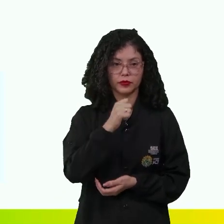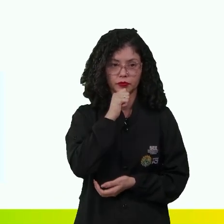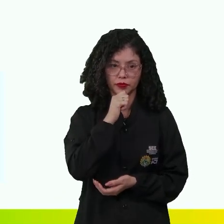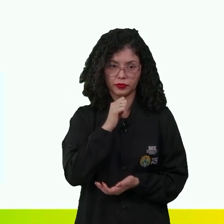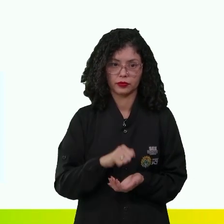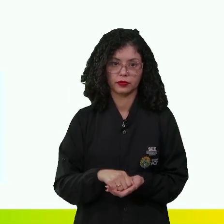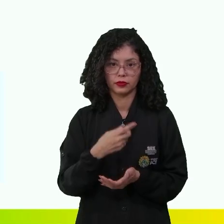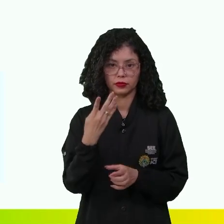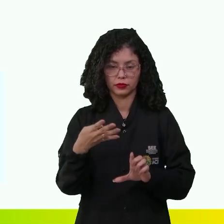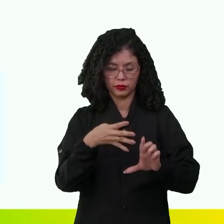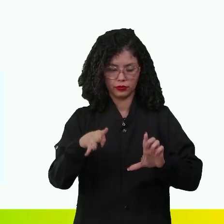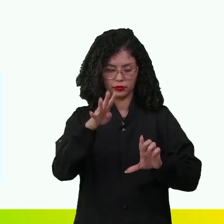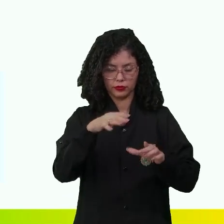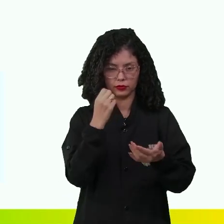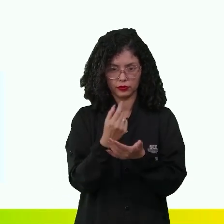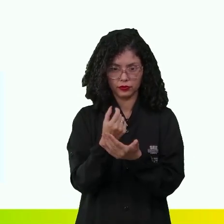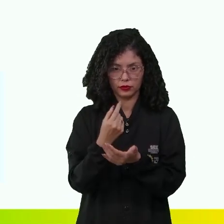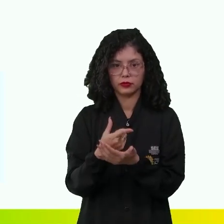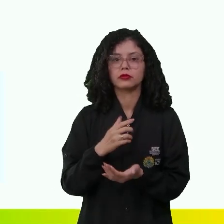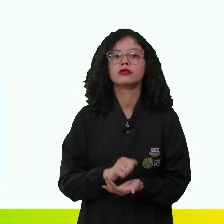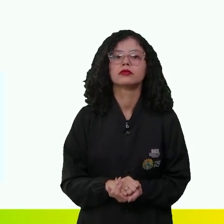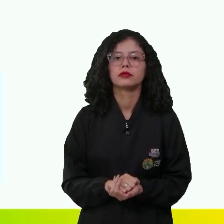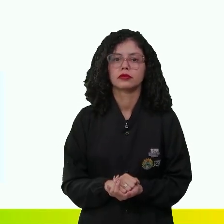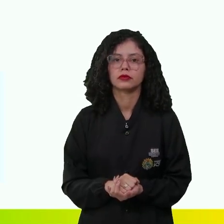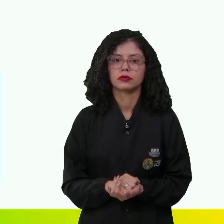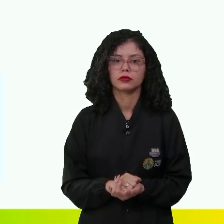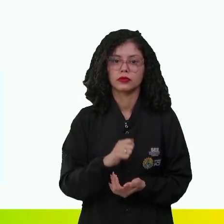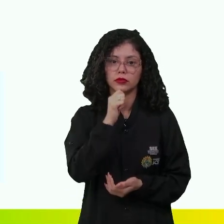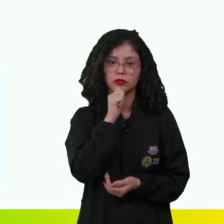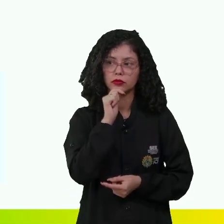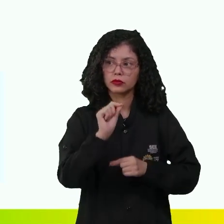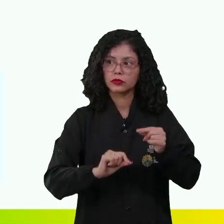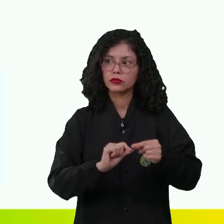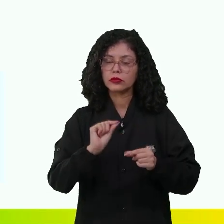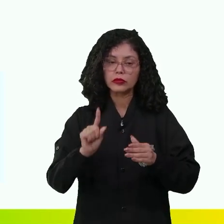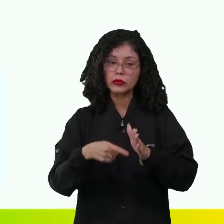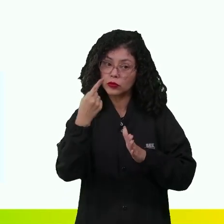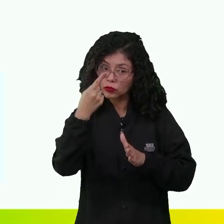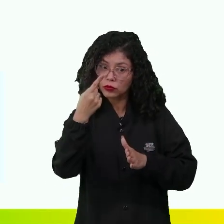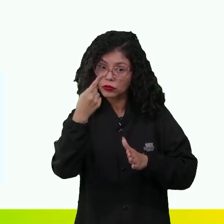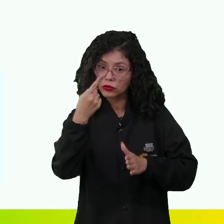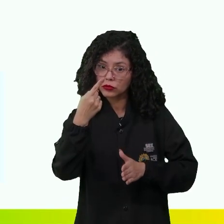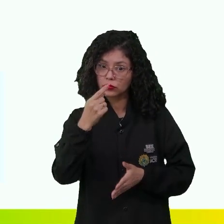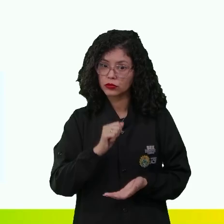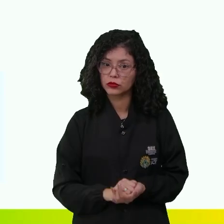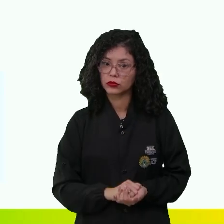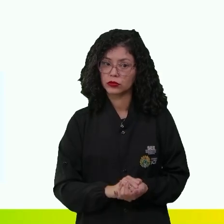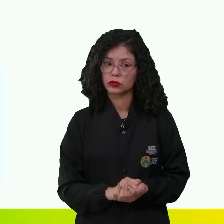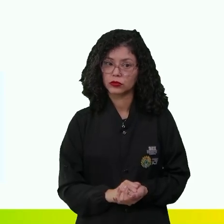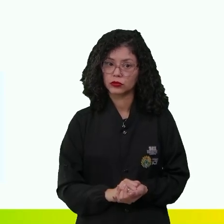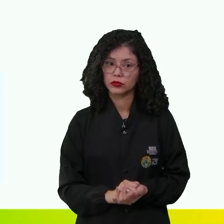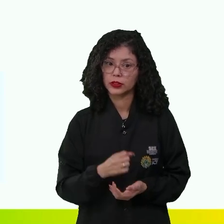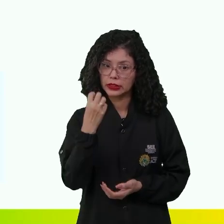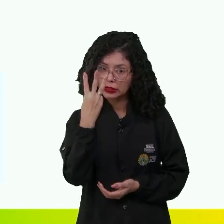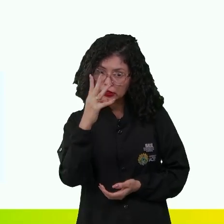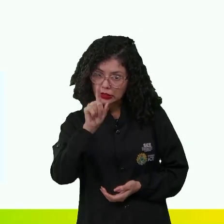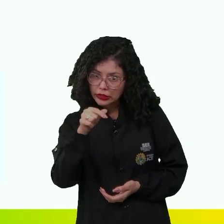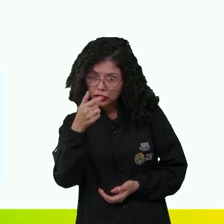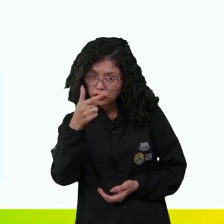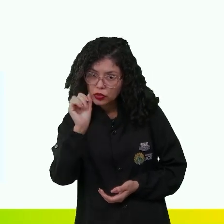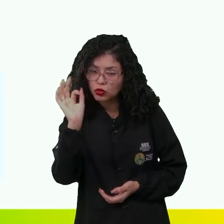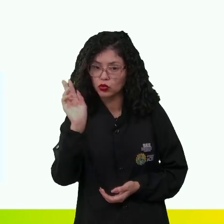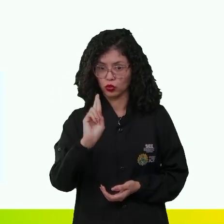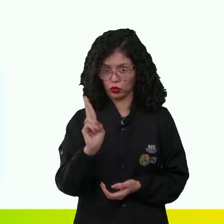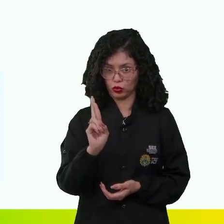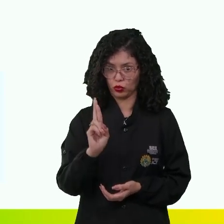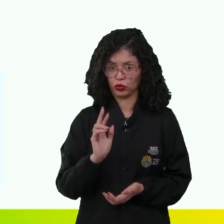quantidade e valor a pagar pela quantidade. Então, 1 litro, R$